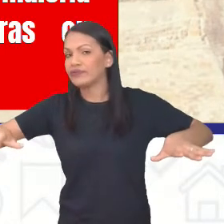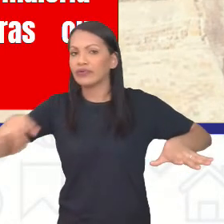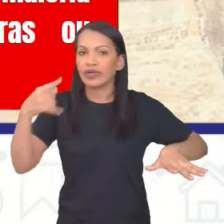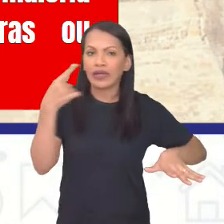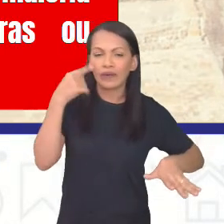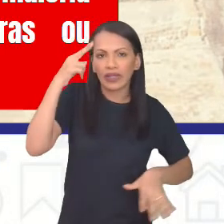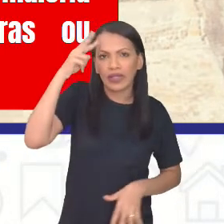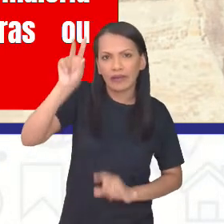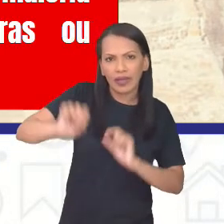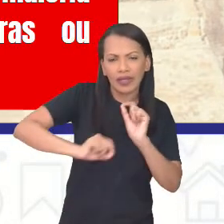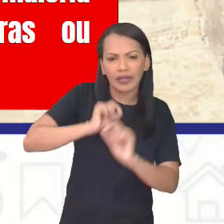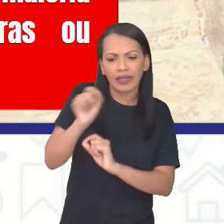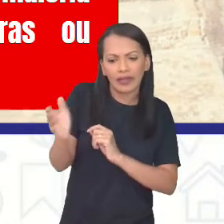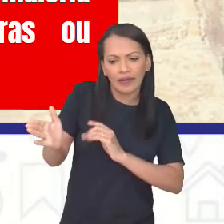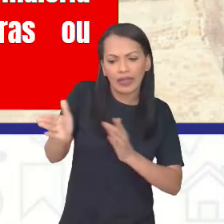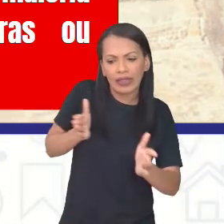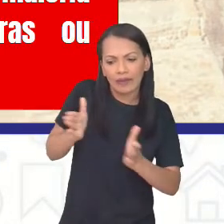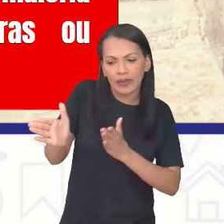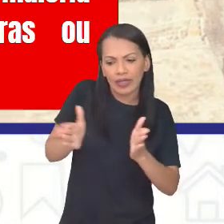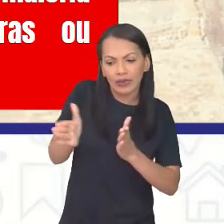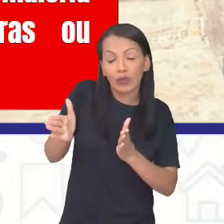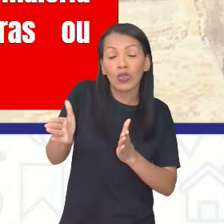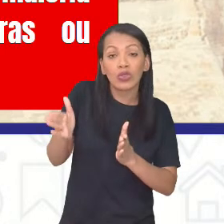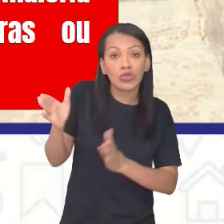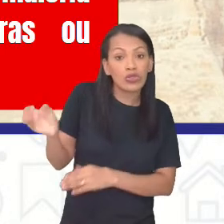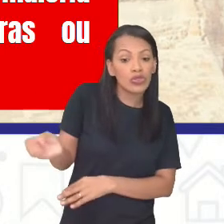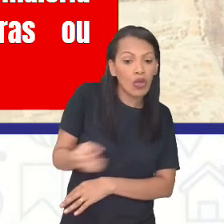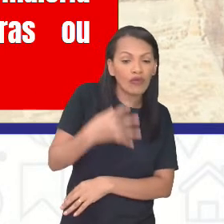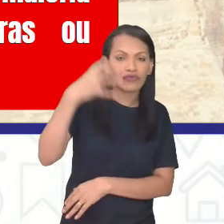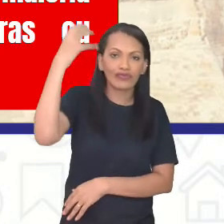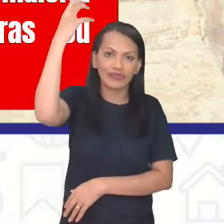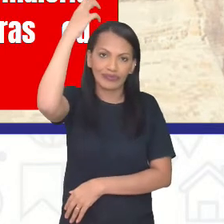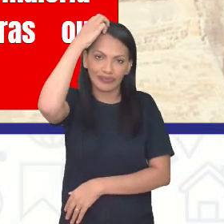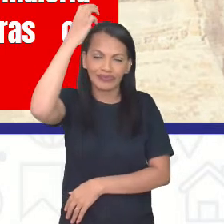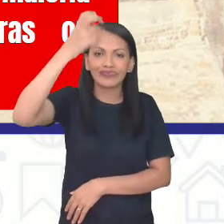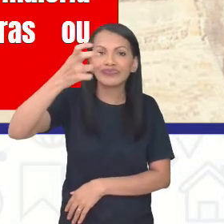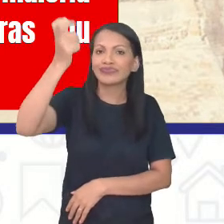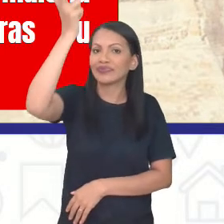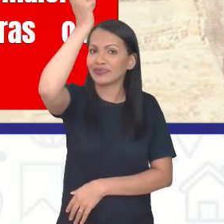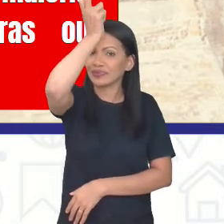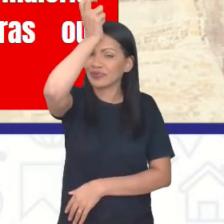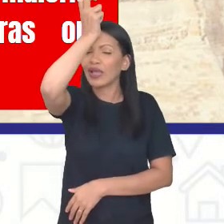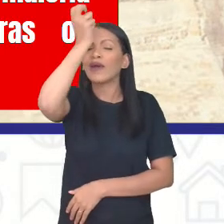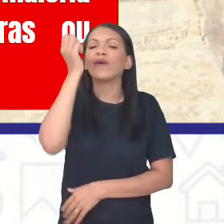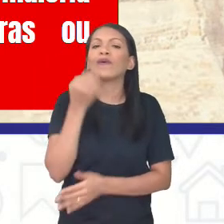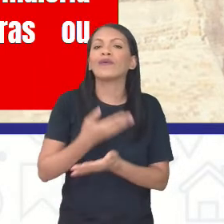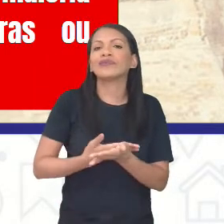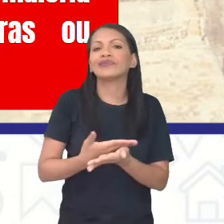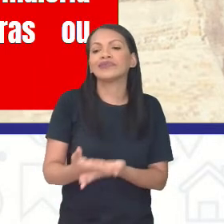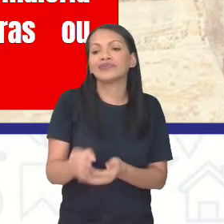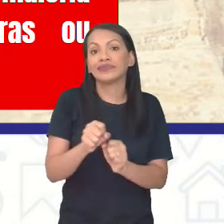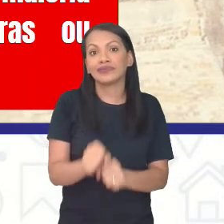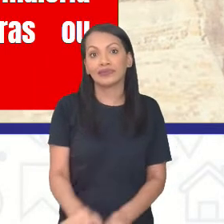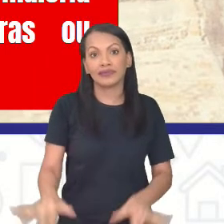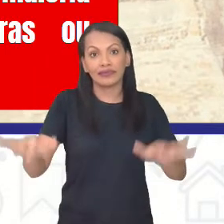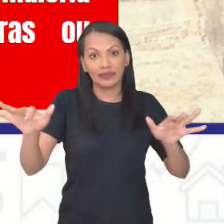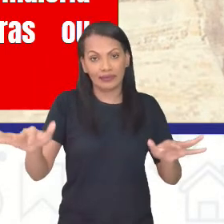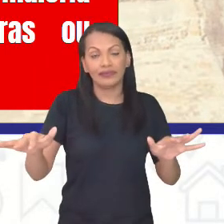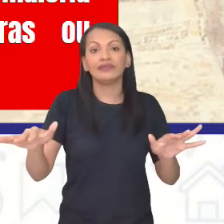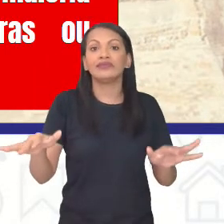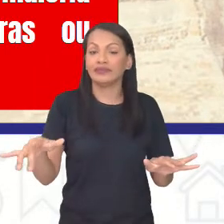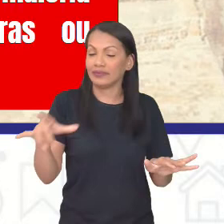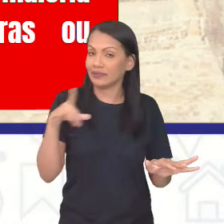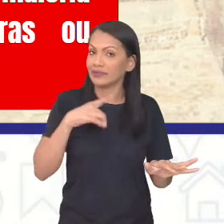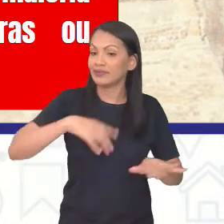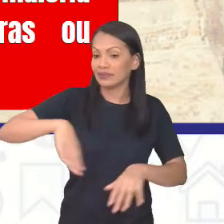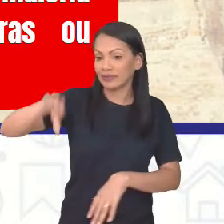Vamos lembrar que durante o período do Novo Império, né, os egípcios começaram a se expandir territorialmente. Nesse sentido, o exército